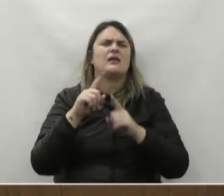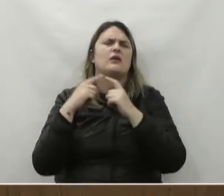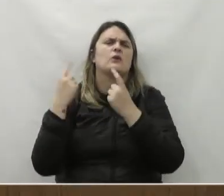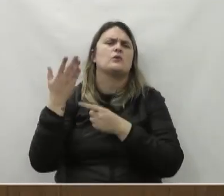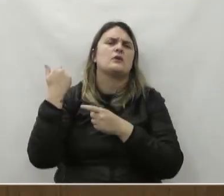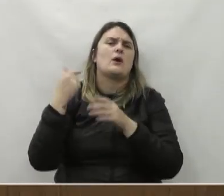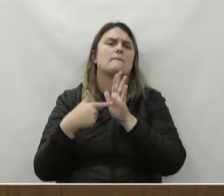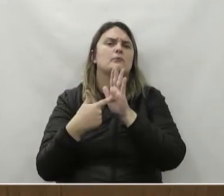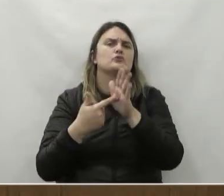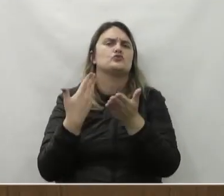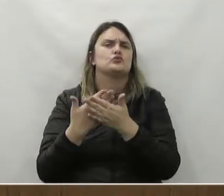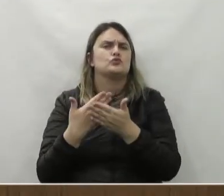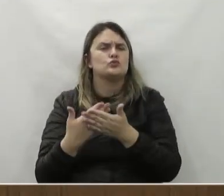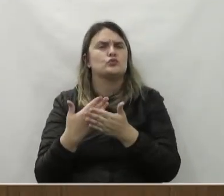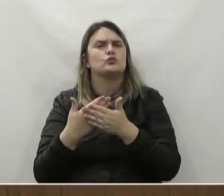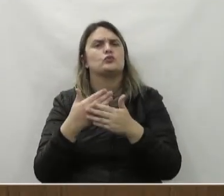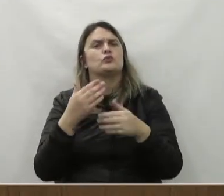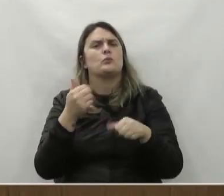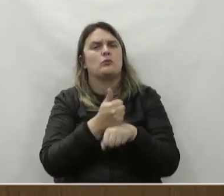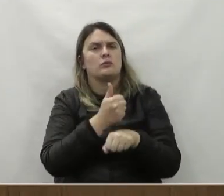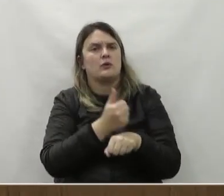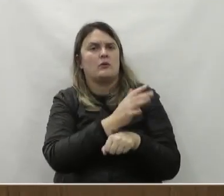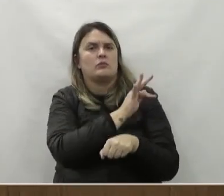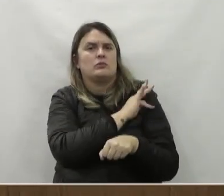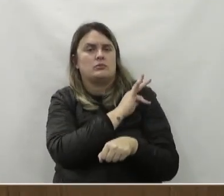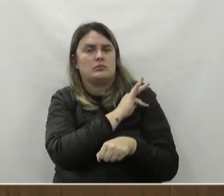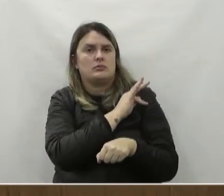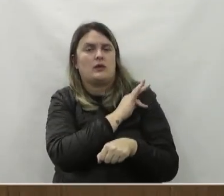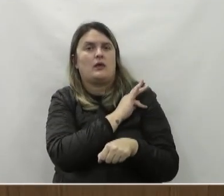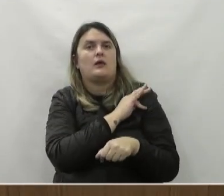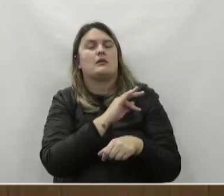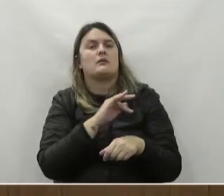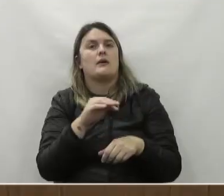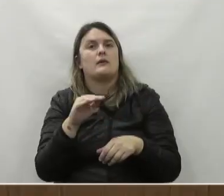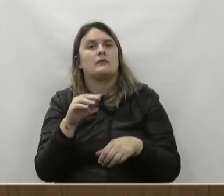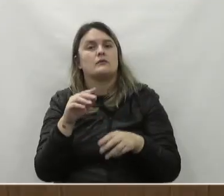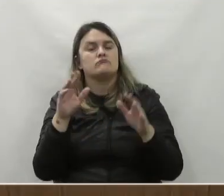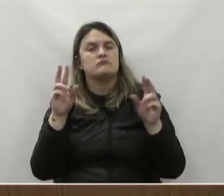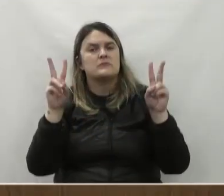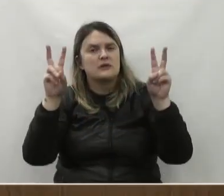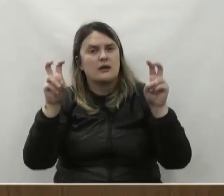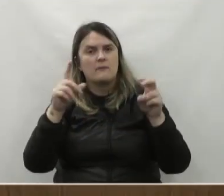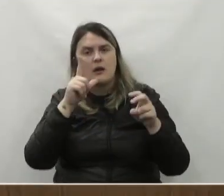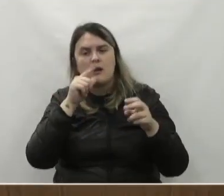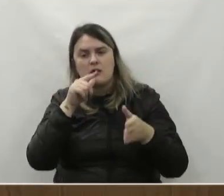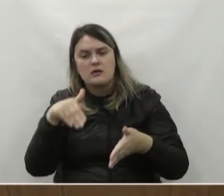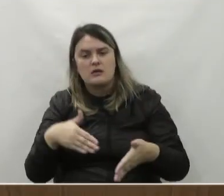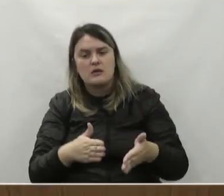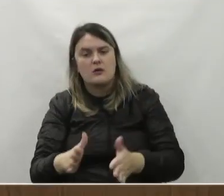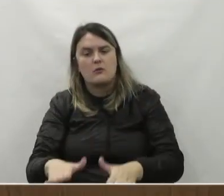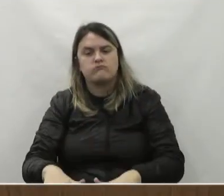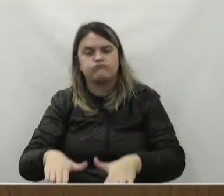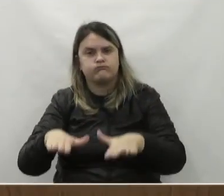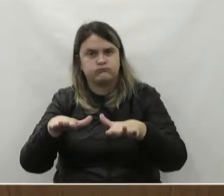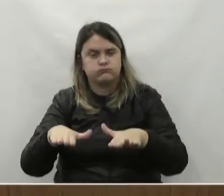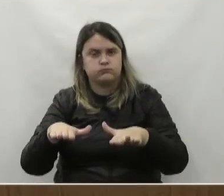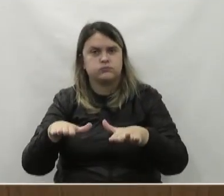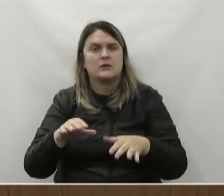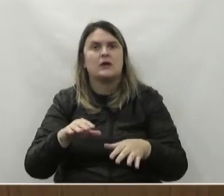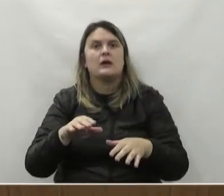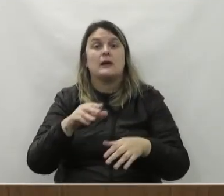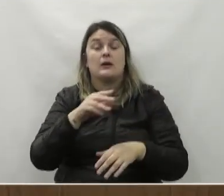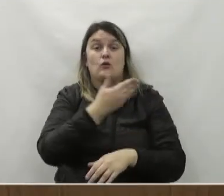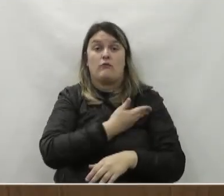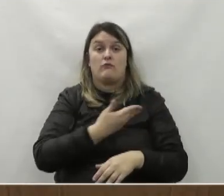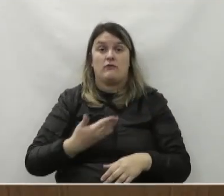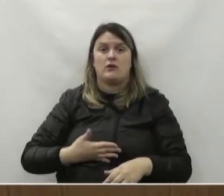apresentados estudos técnicos preliminares para conter as recorrentes cheias do Rio Iguaçu, e o anúncio do investimento